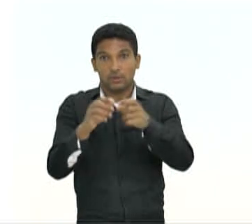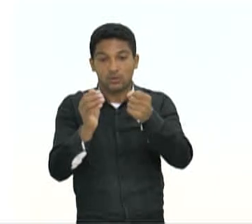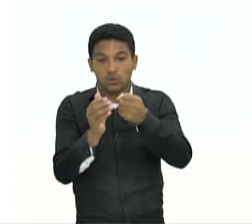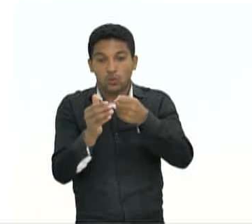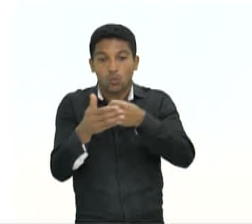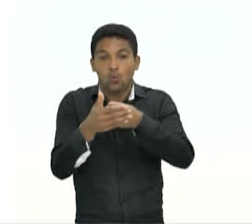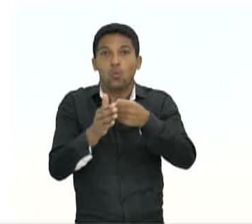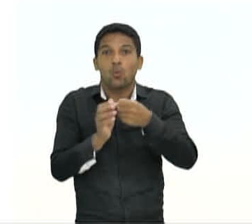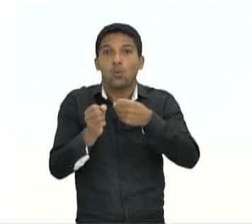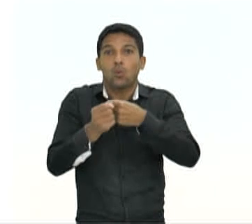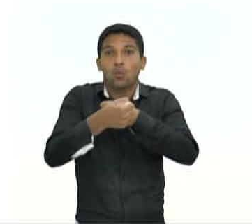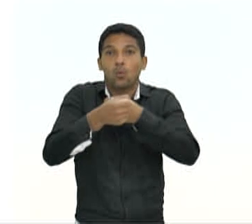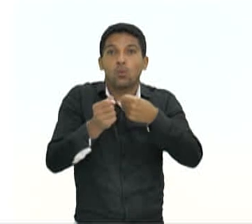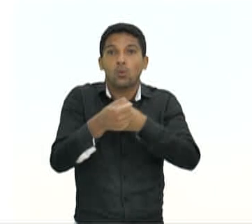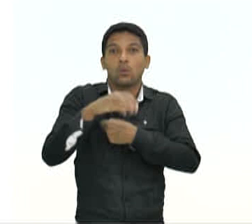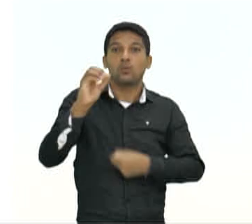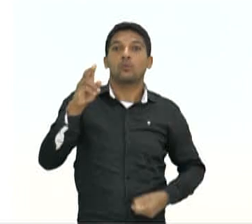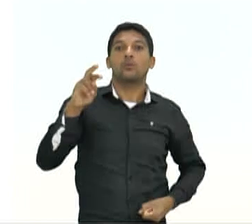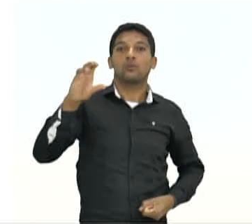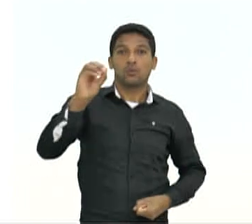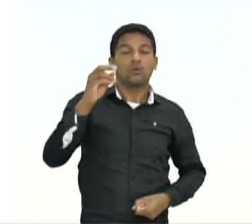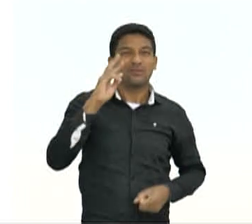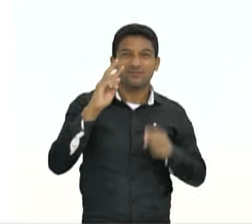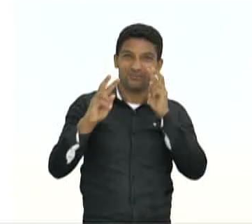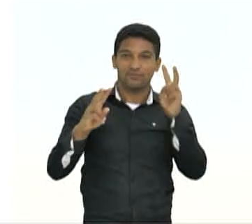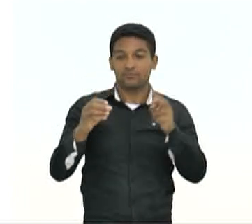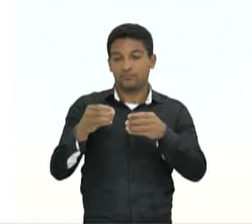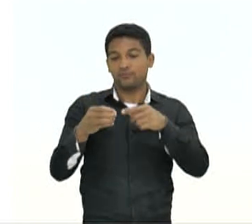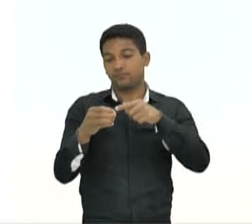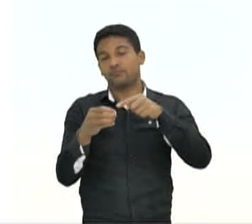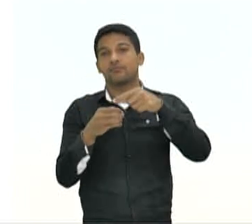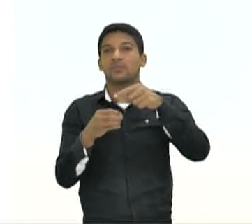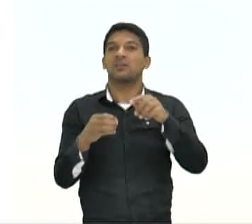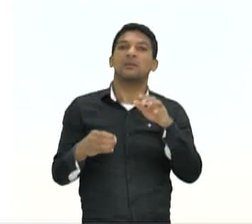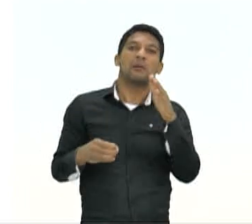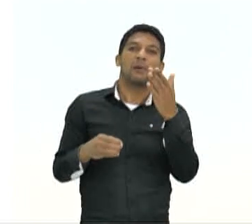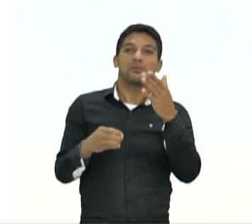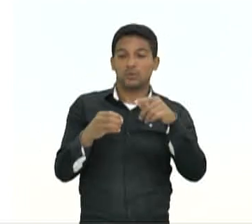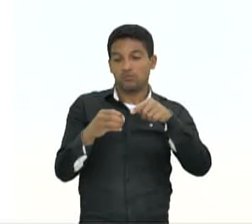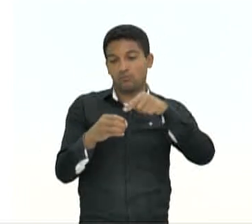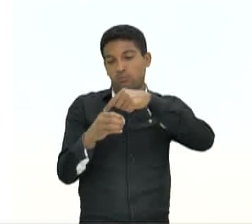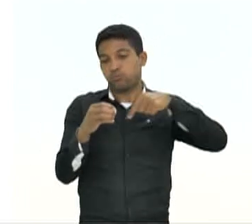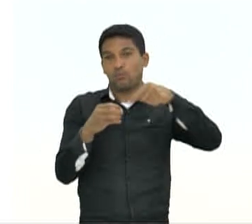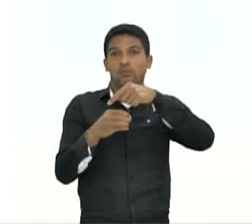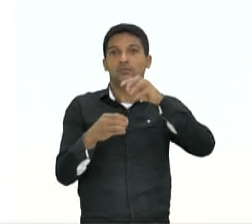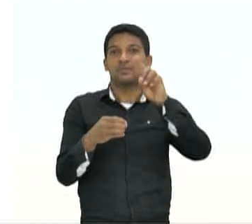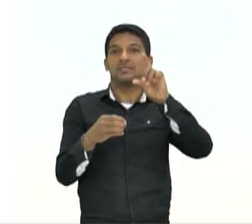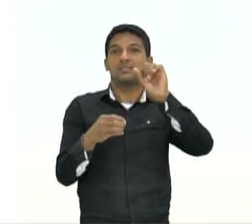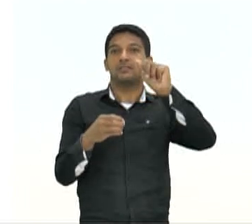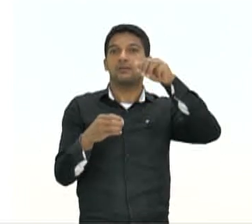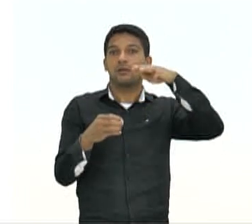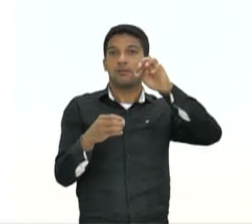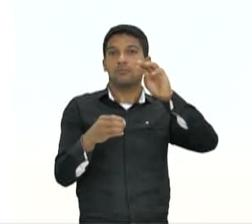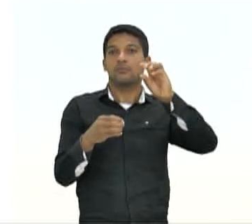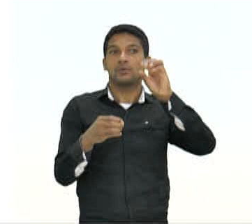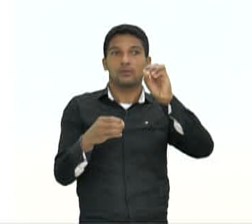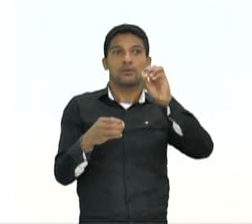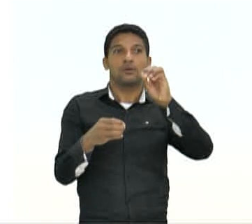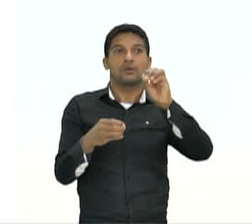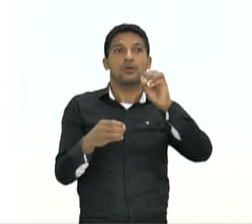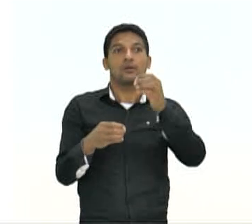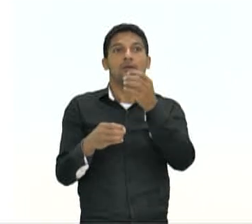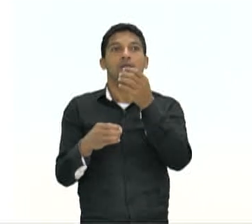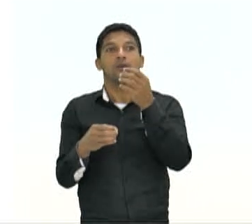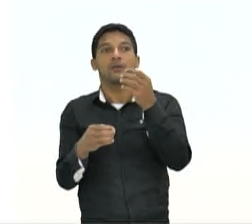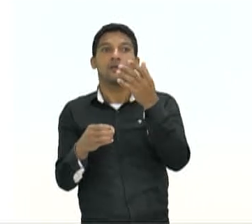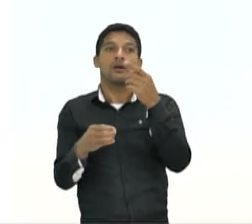varia entre 10 e 40 centímetros de diâmetro. Então toda a medida dela pode chegar a esse